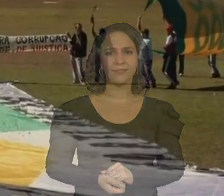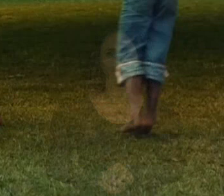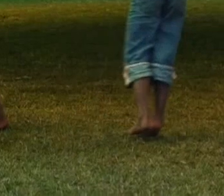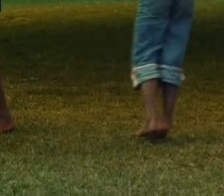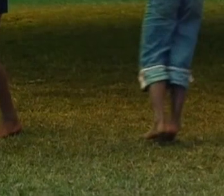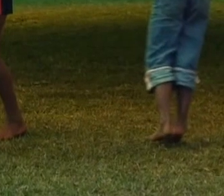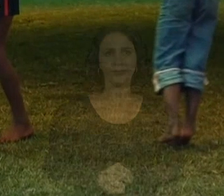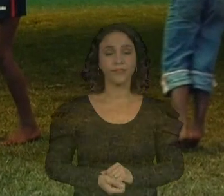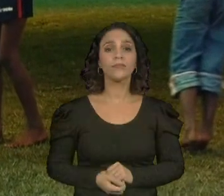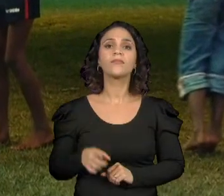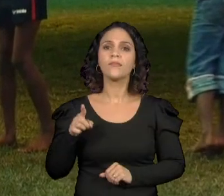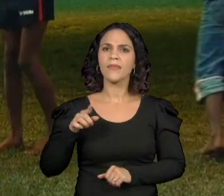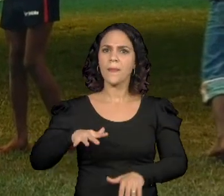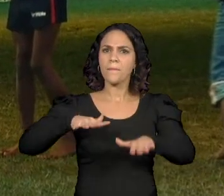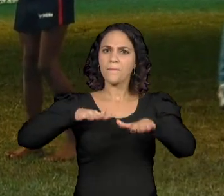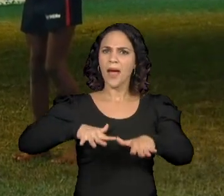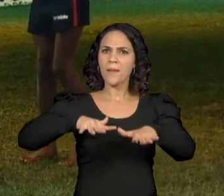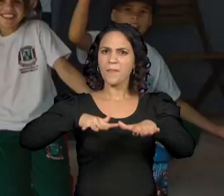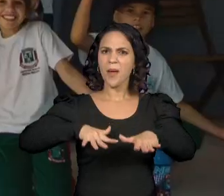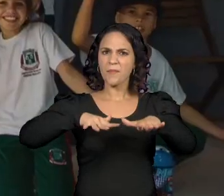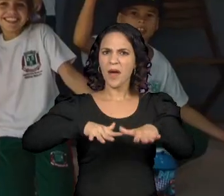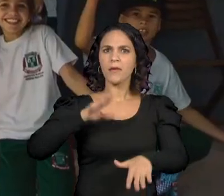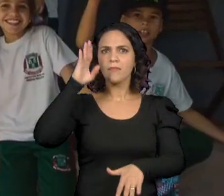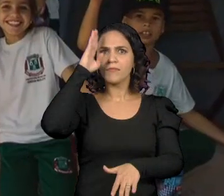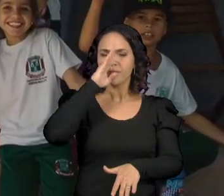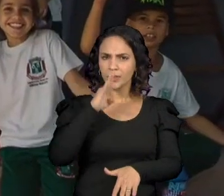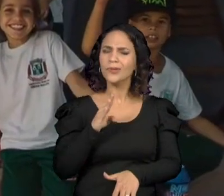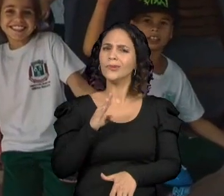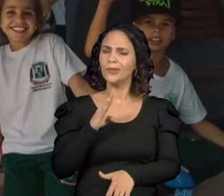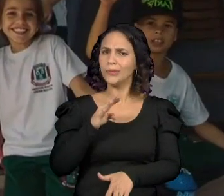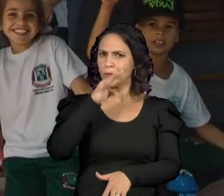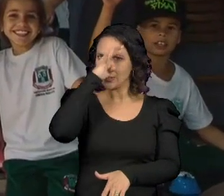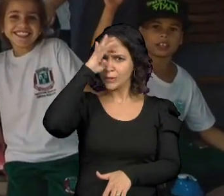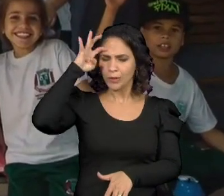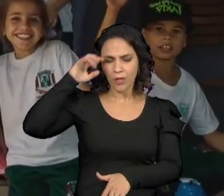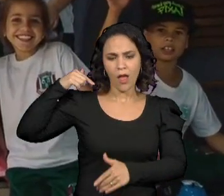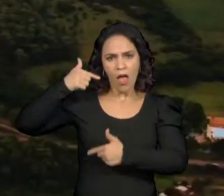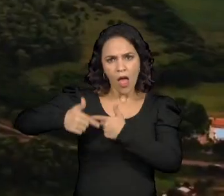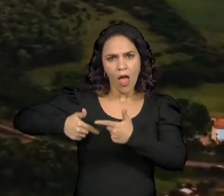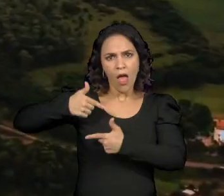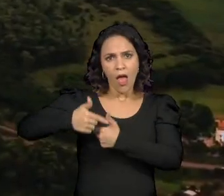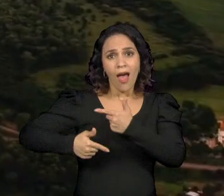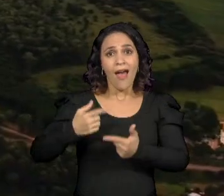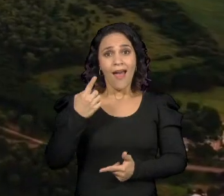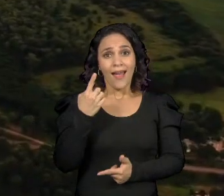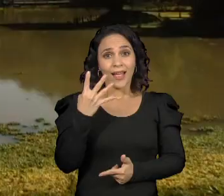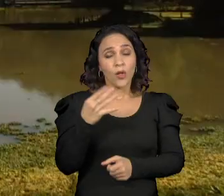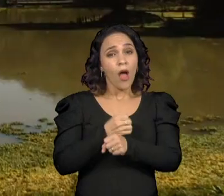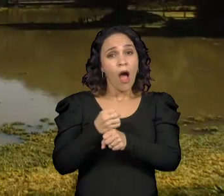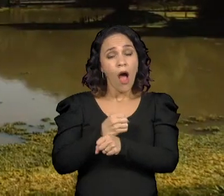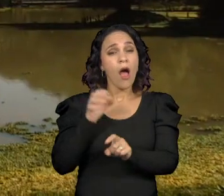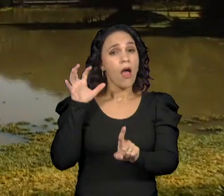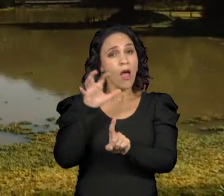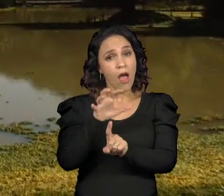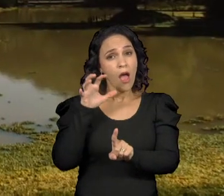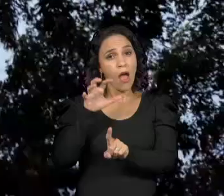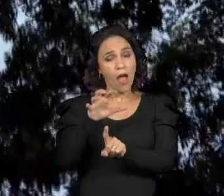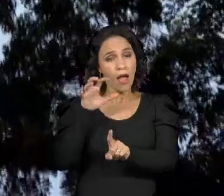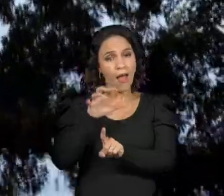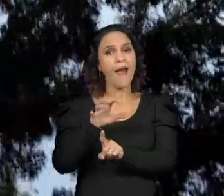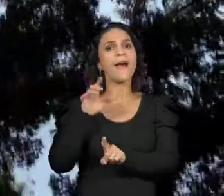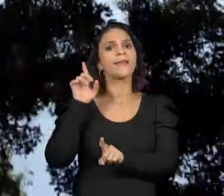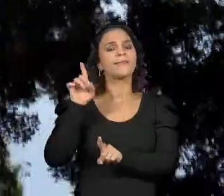O ativismo no cenário nacional foi árduo. Depois de 14 anos de pressão, o Congresso